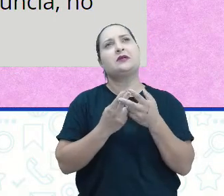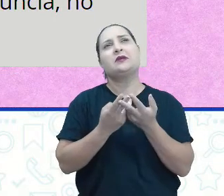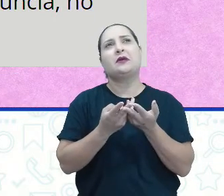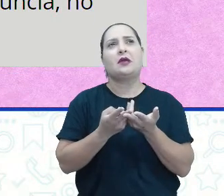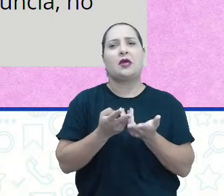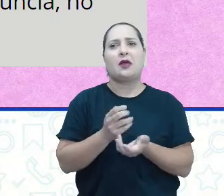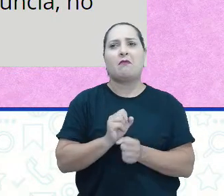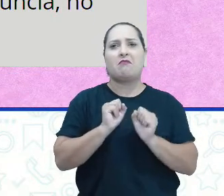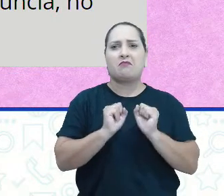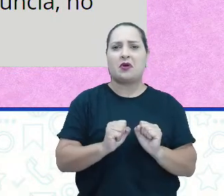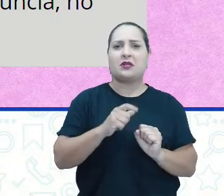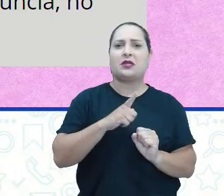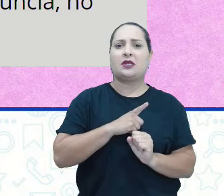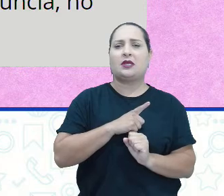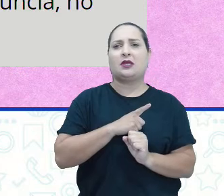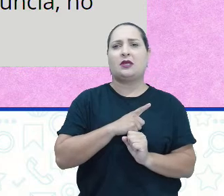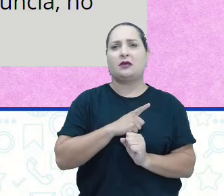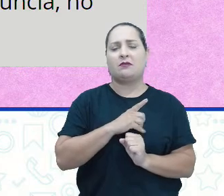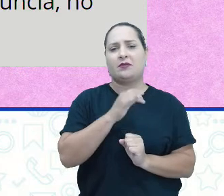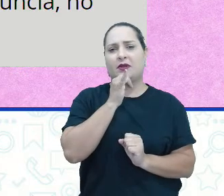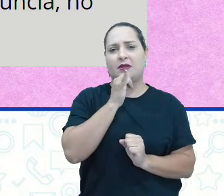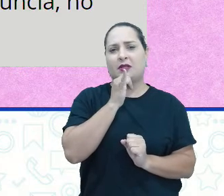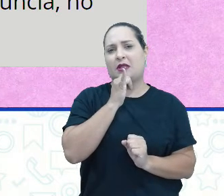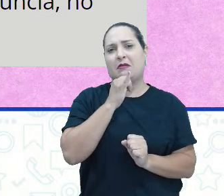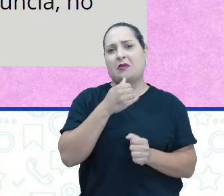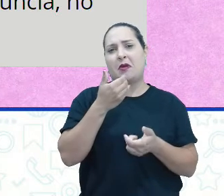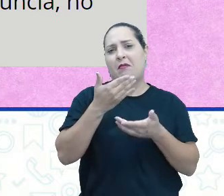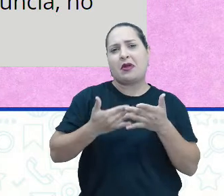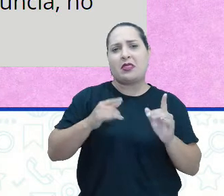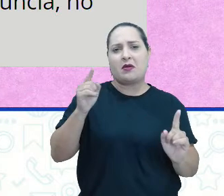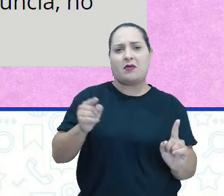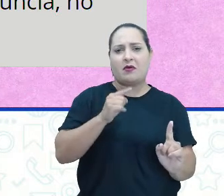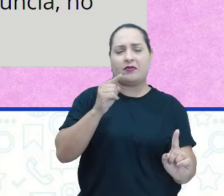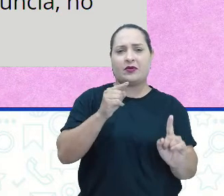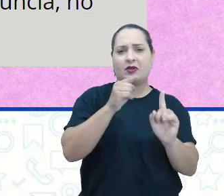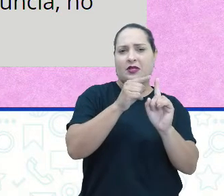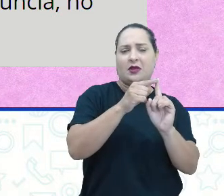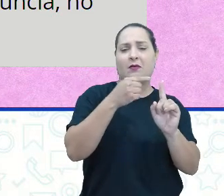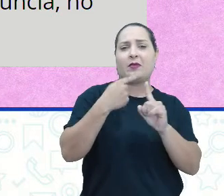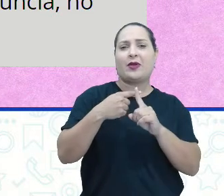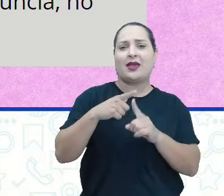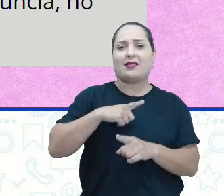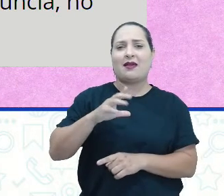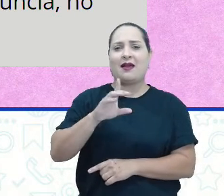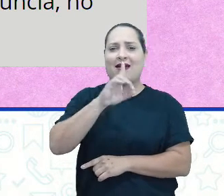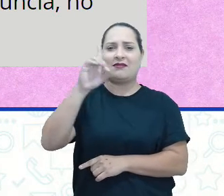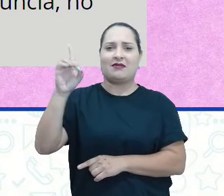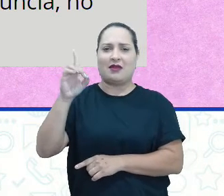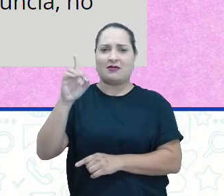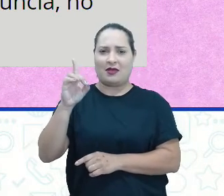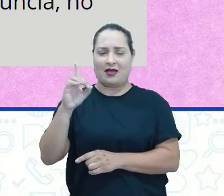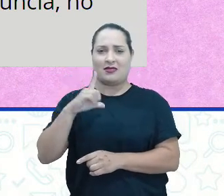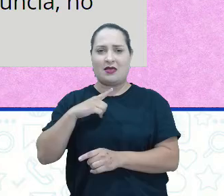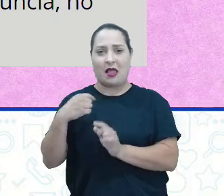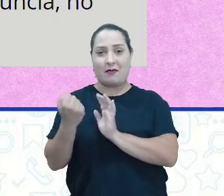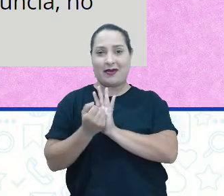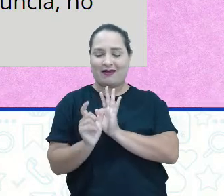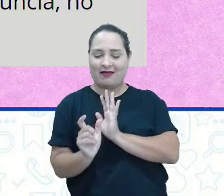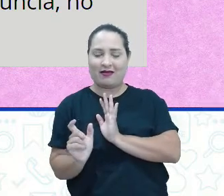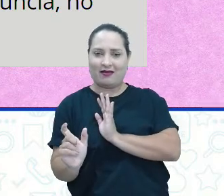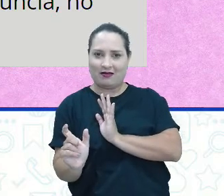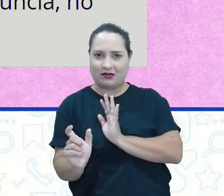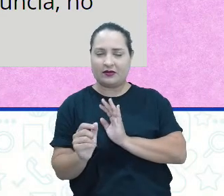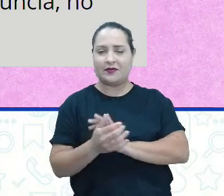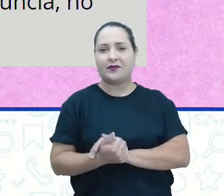datadas, ou seja, podem perder seu objetivo por estarem marcadas cronologicamente. Mas a gente já viu que isso